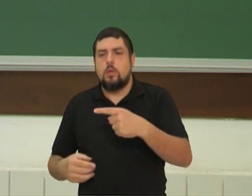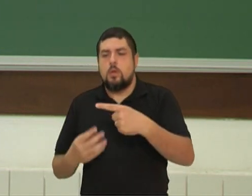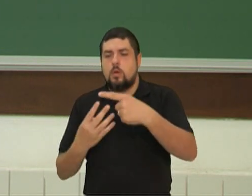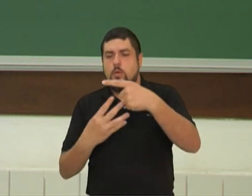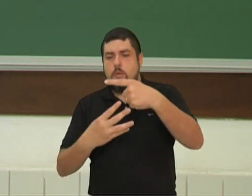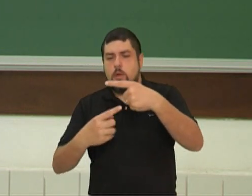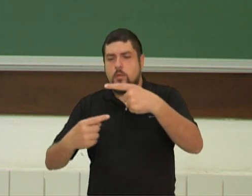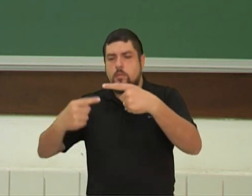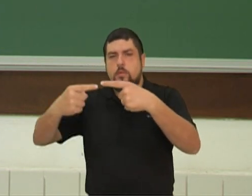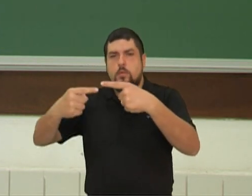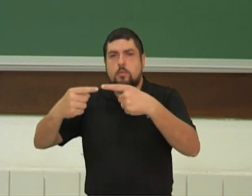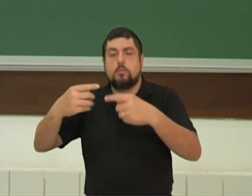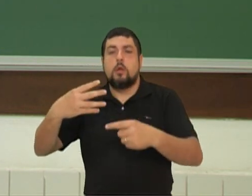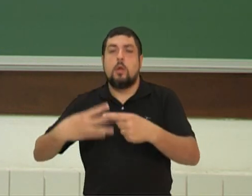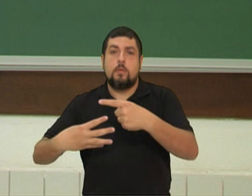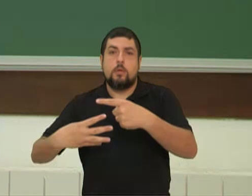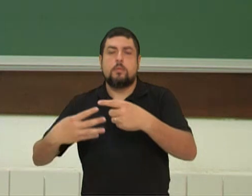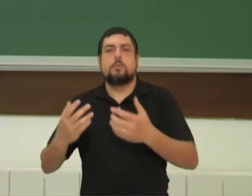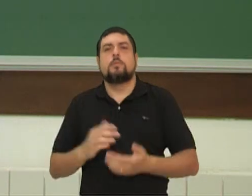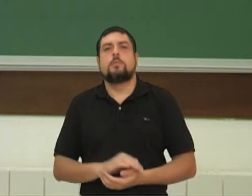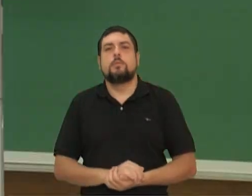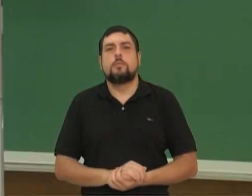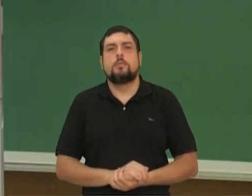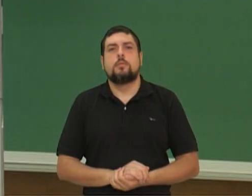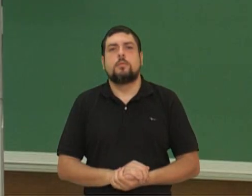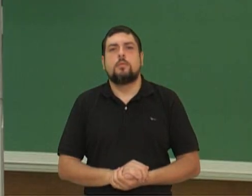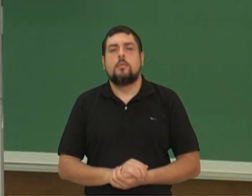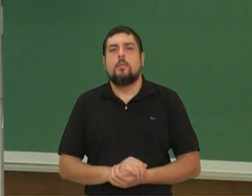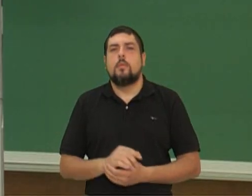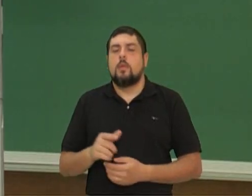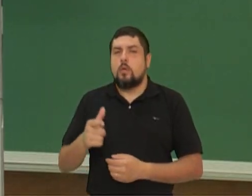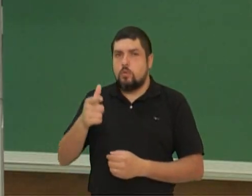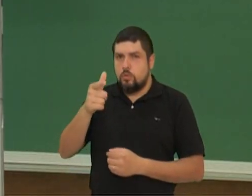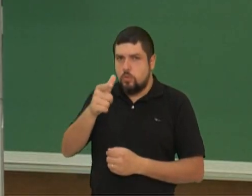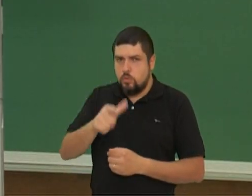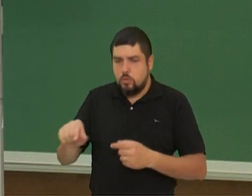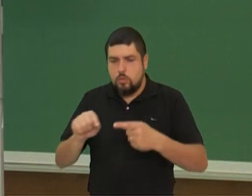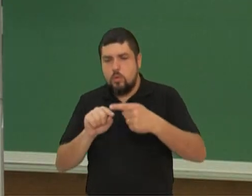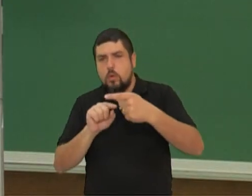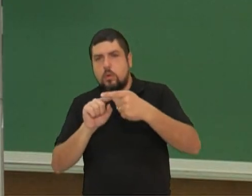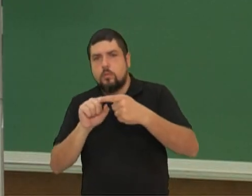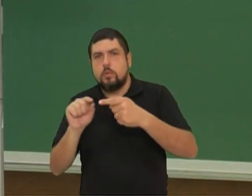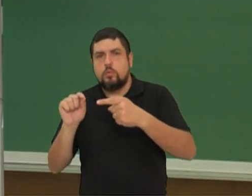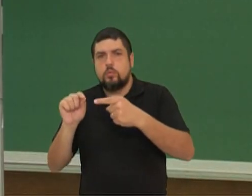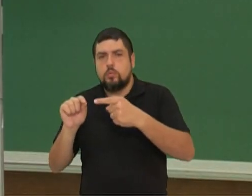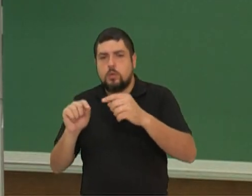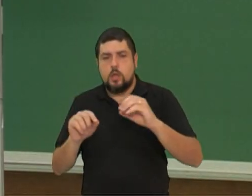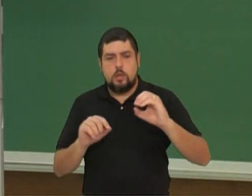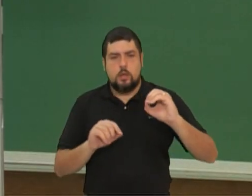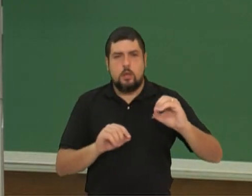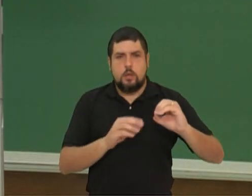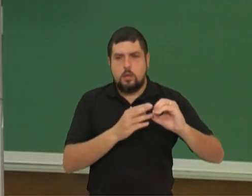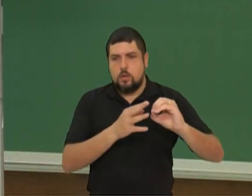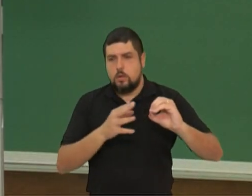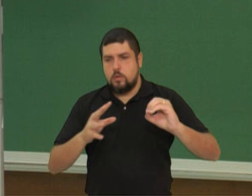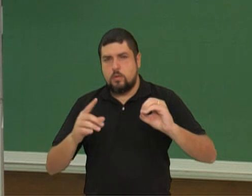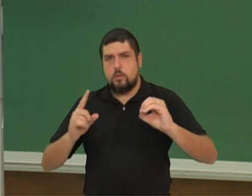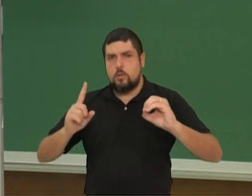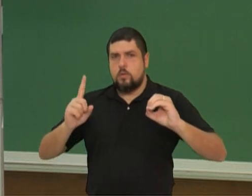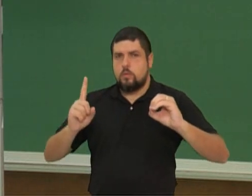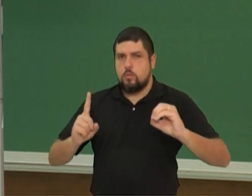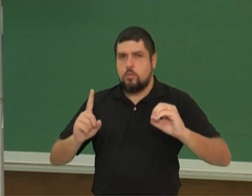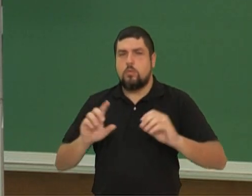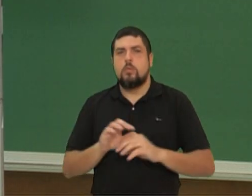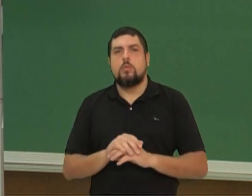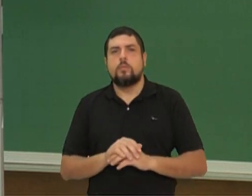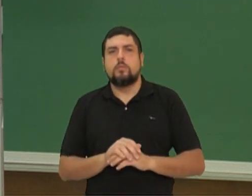4. Então, por isso que aqui eu tenho um outro ponto que traz o 0